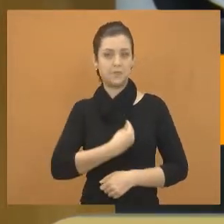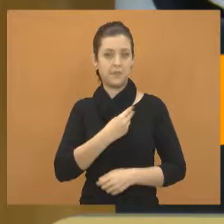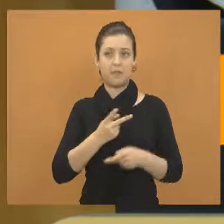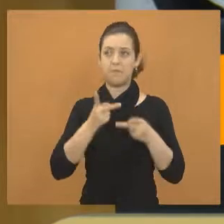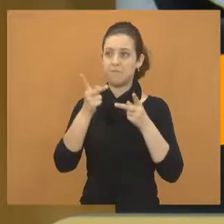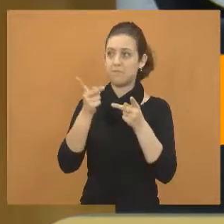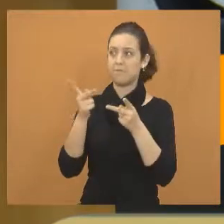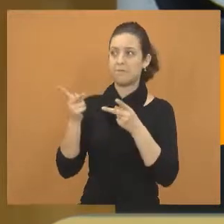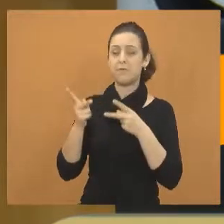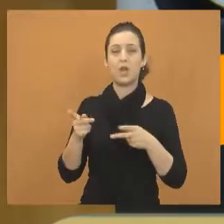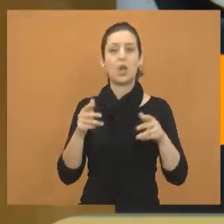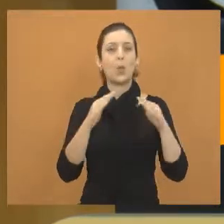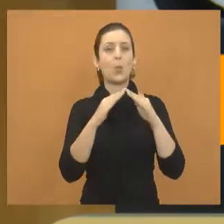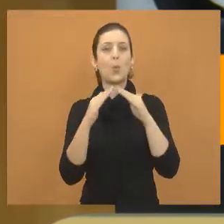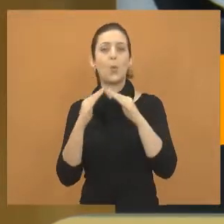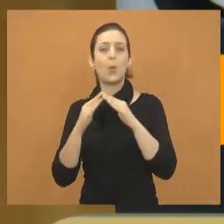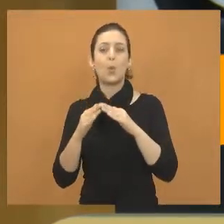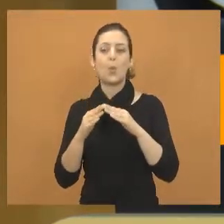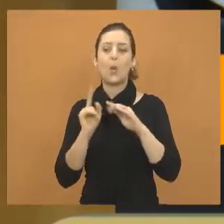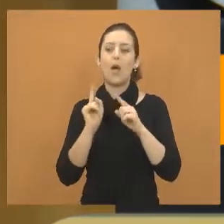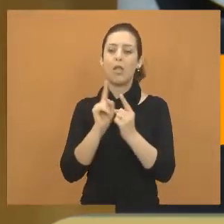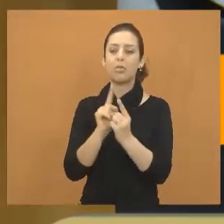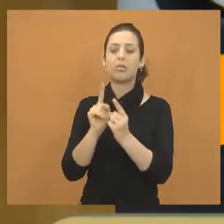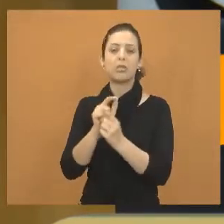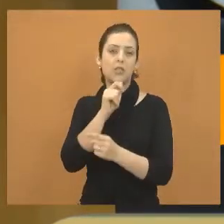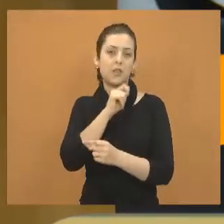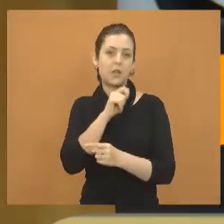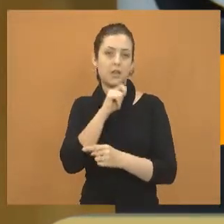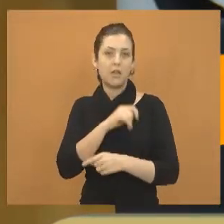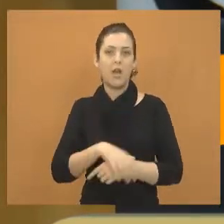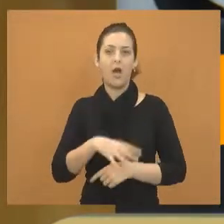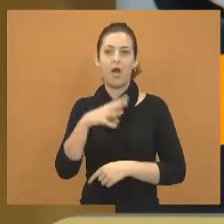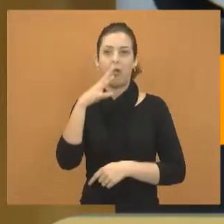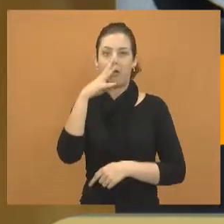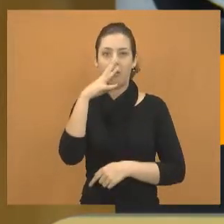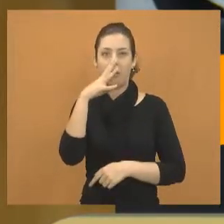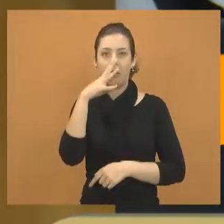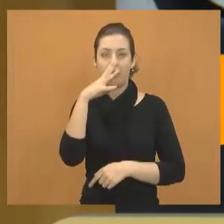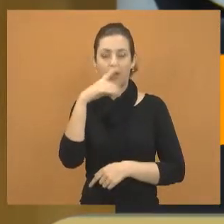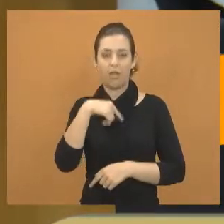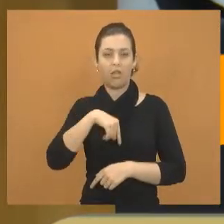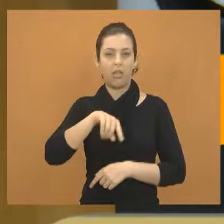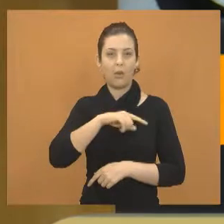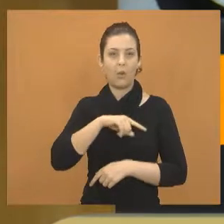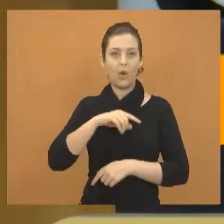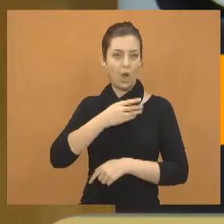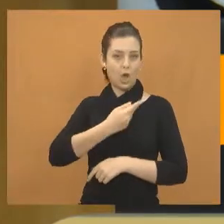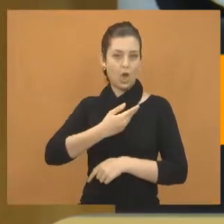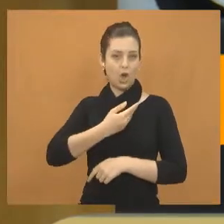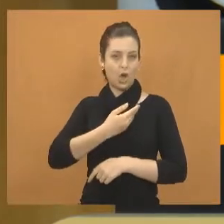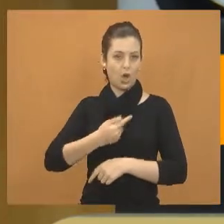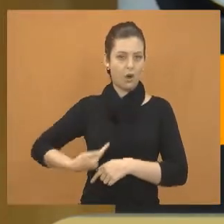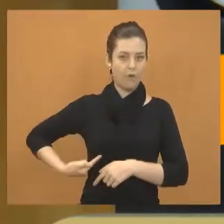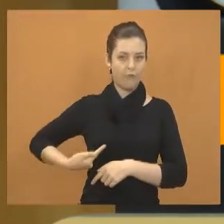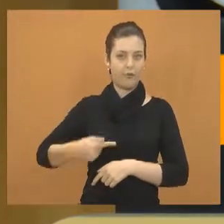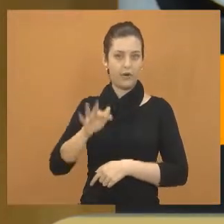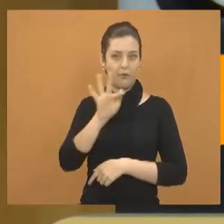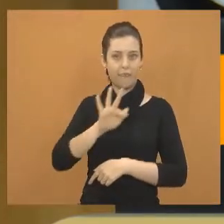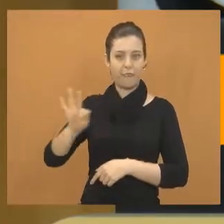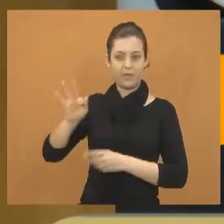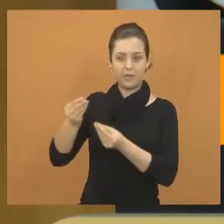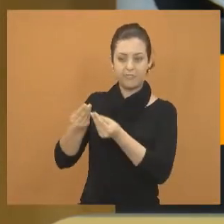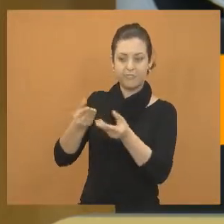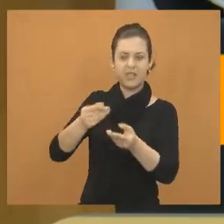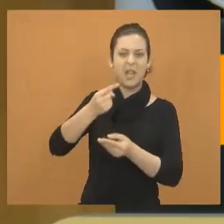visitando as casas que atendem os idosos. Pasmem vocês, o repasse do governo federal para essas casas é